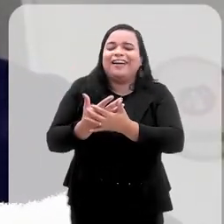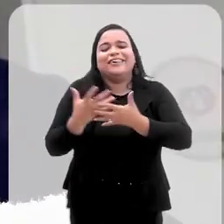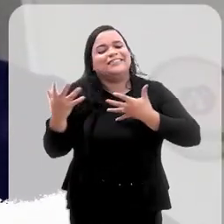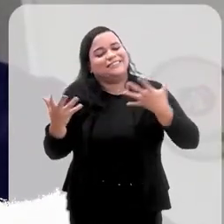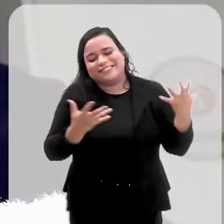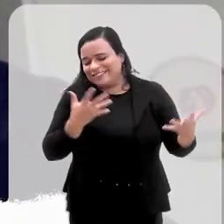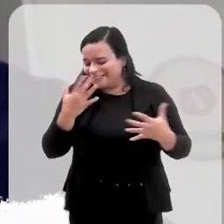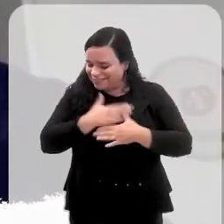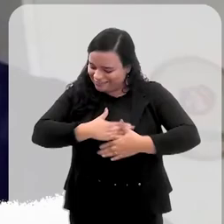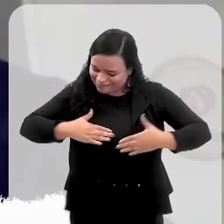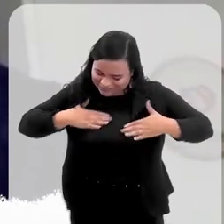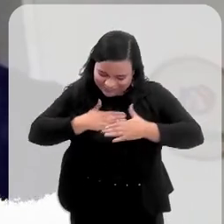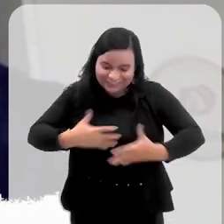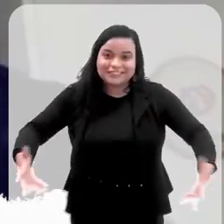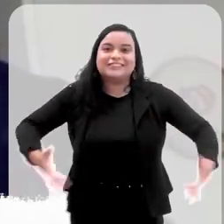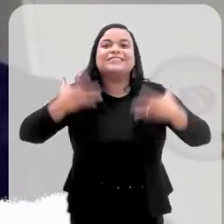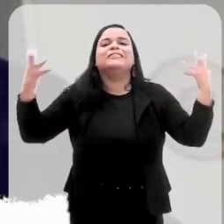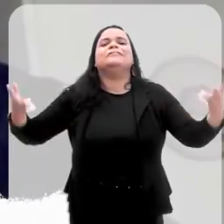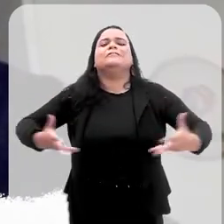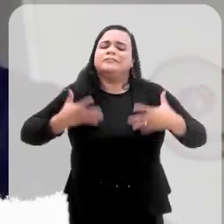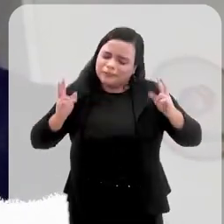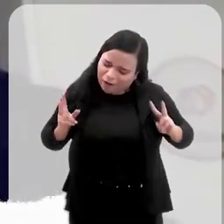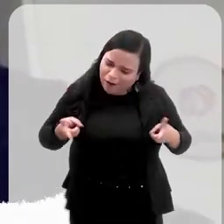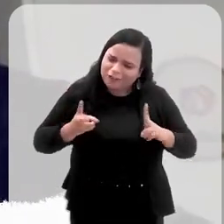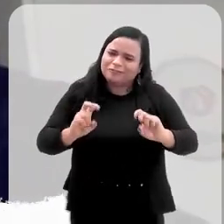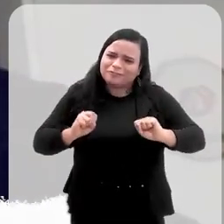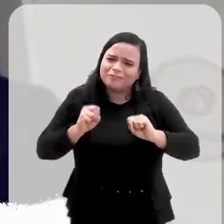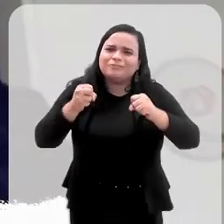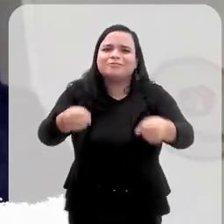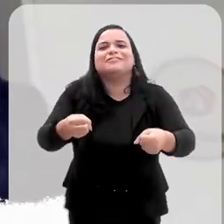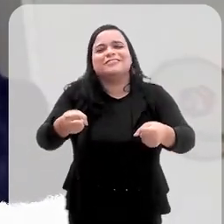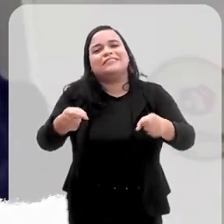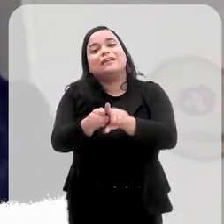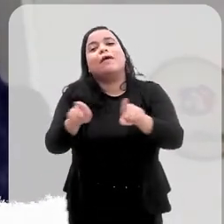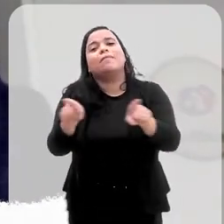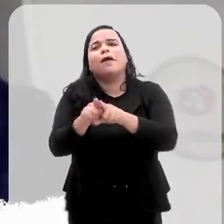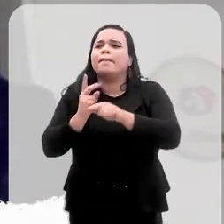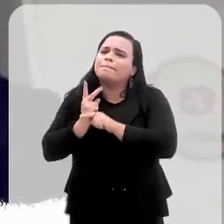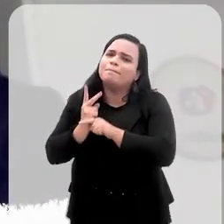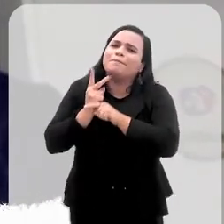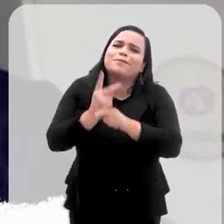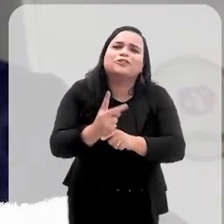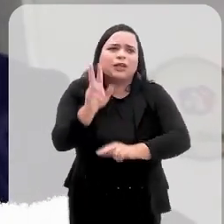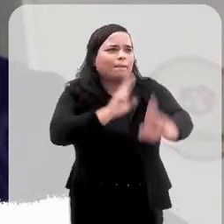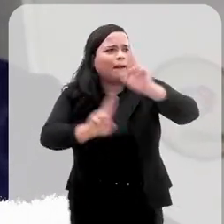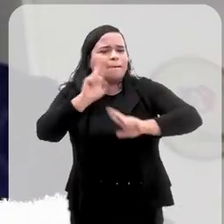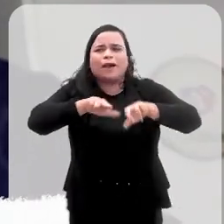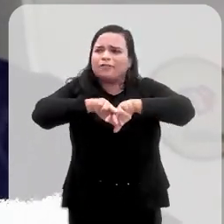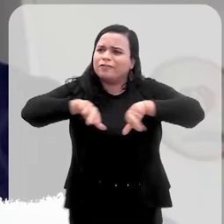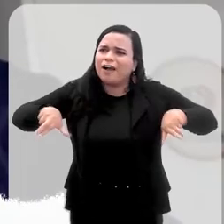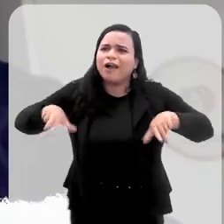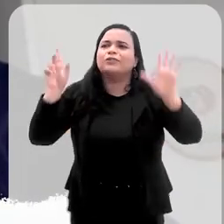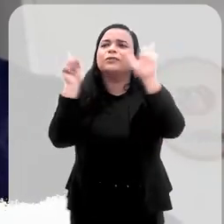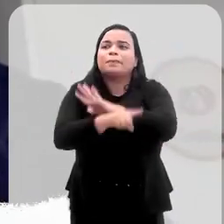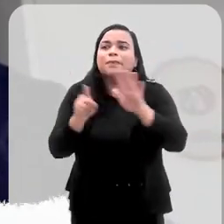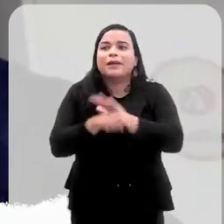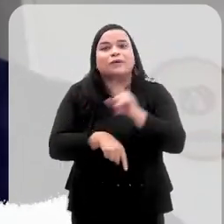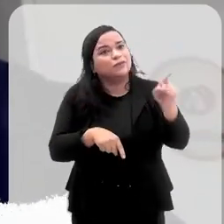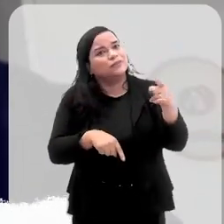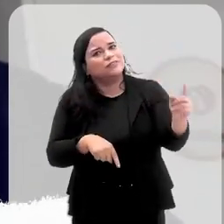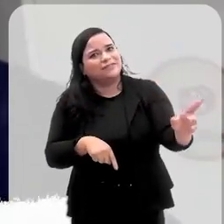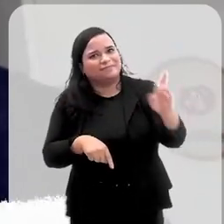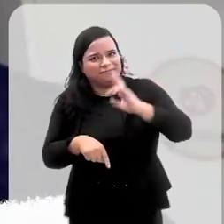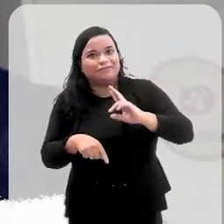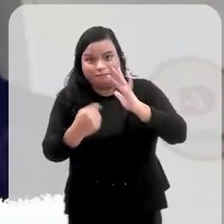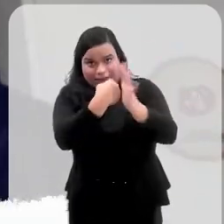e ir além, né? Porque me revigora também para tanto continuar, mas também para buscar tantas respostas de perguntas